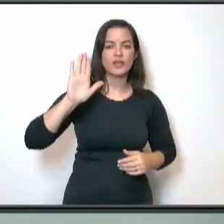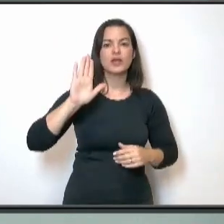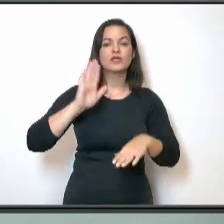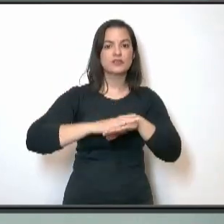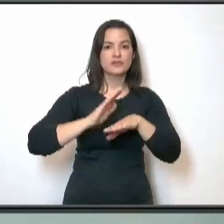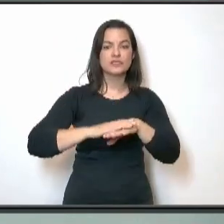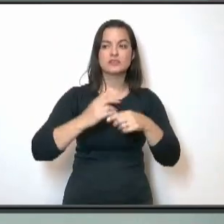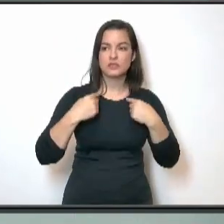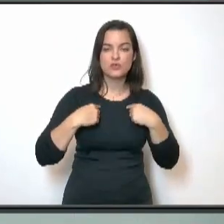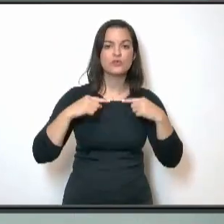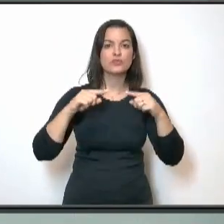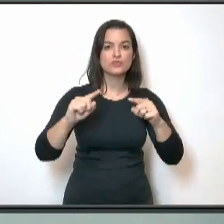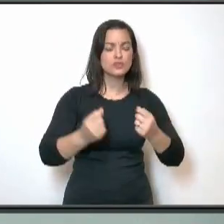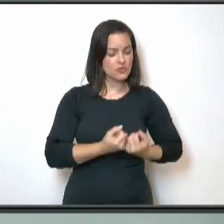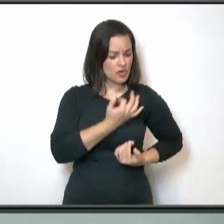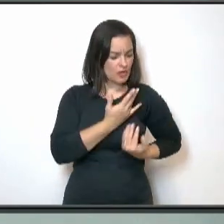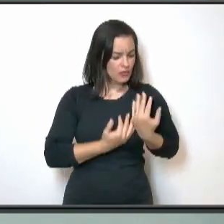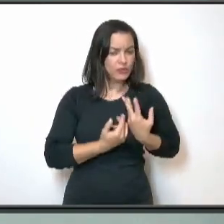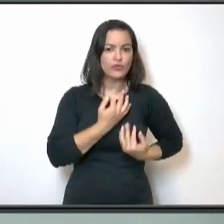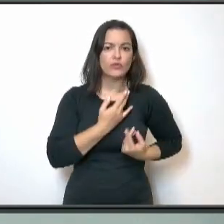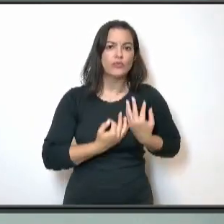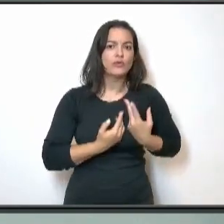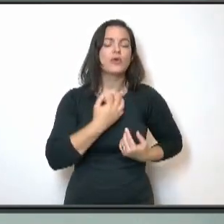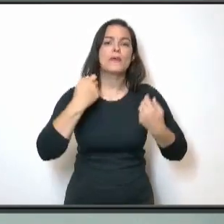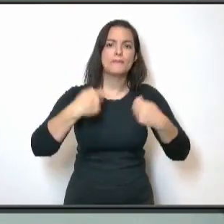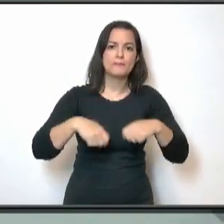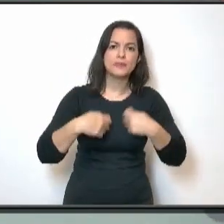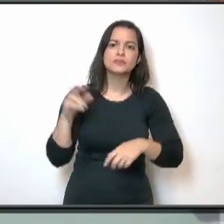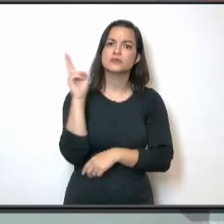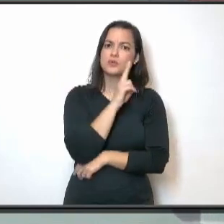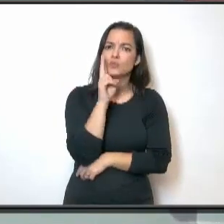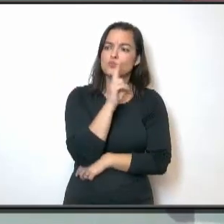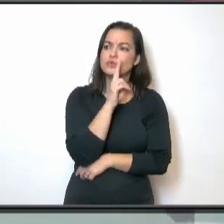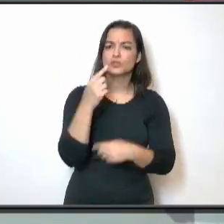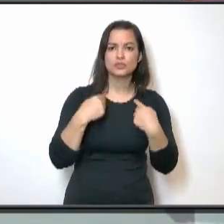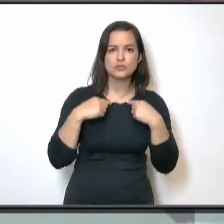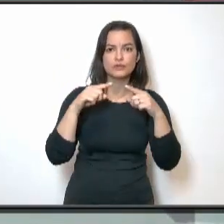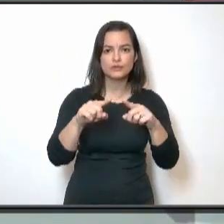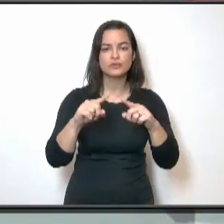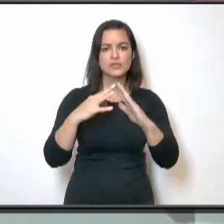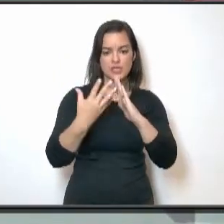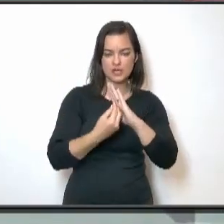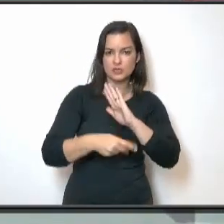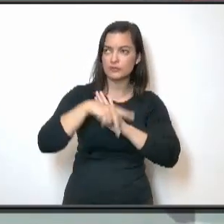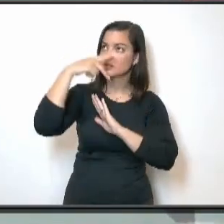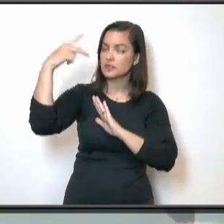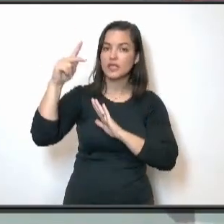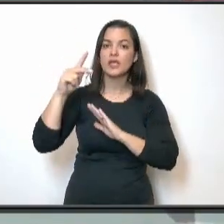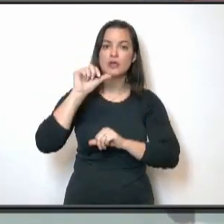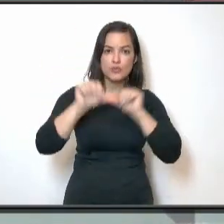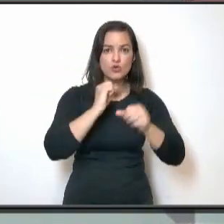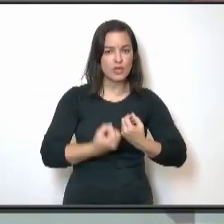nós precisamos, como igreja, urgentemente sermos avivados. E é isso que nós estamos buscando aqui no Senhor.